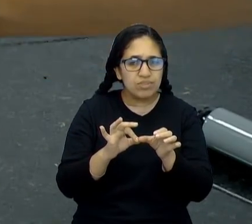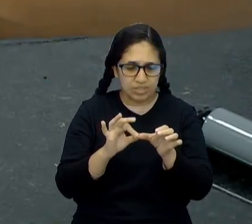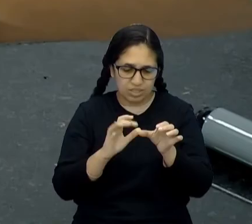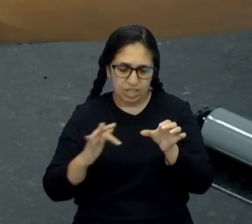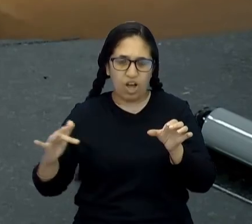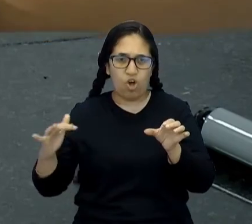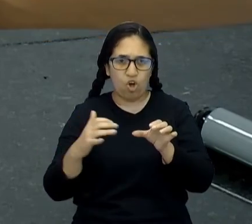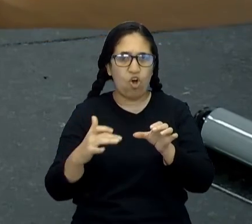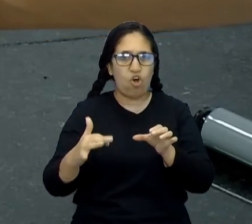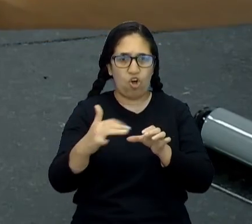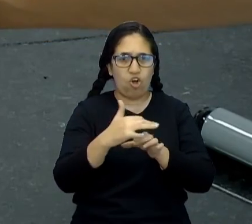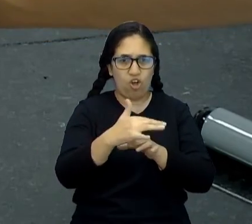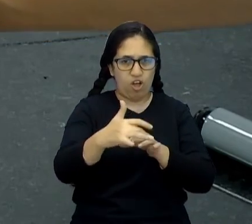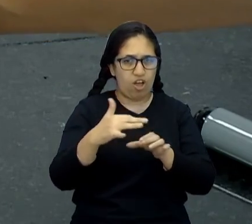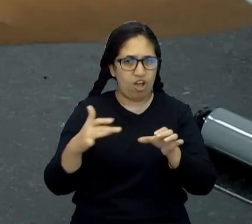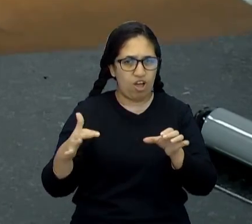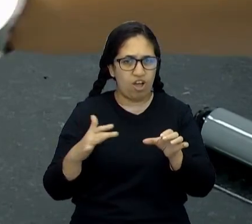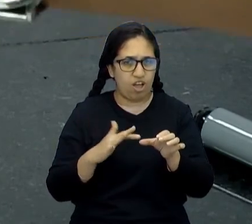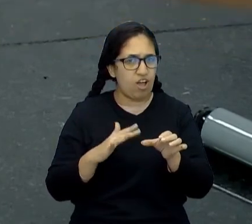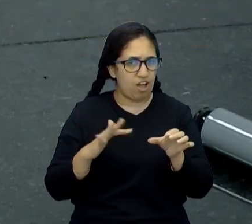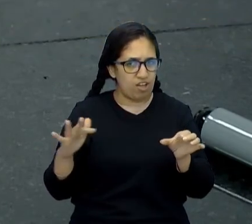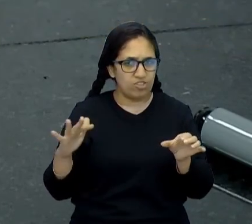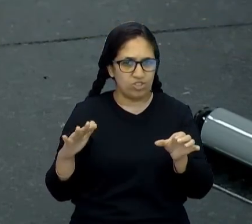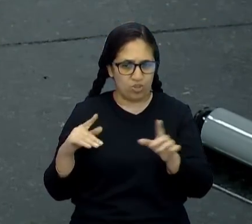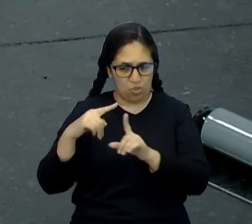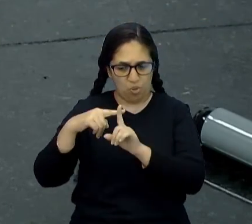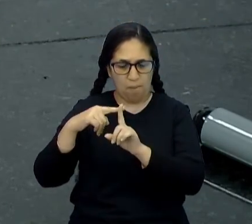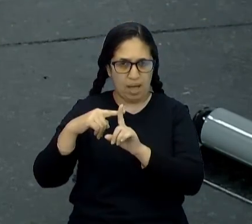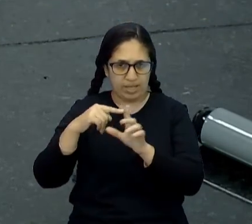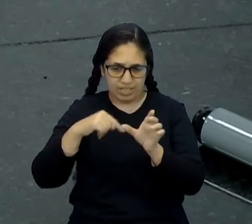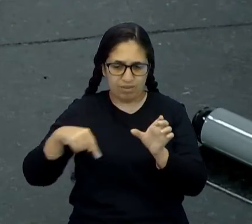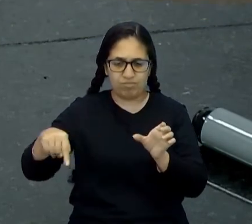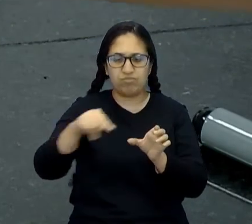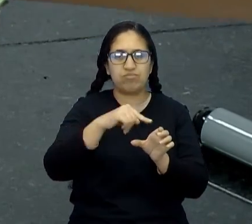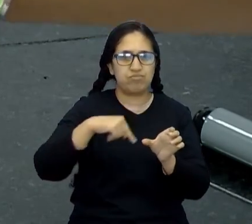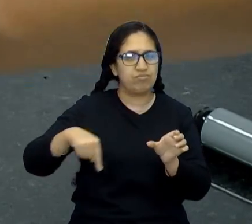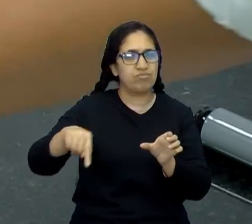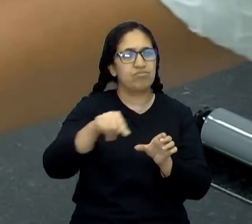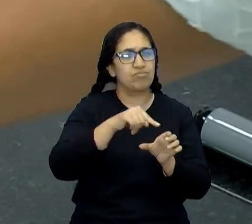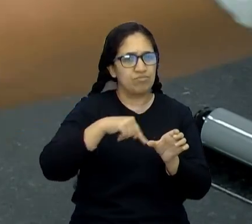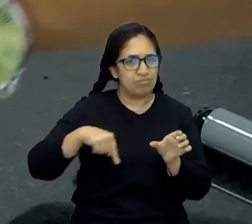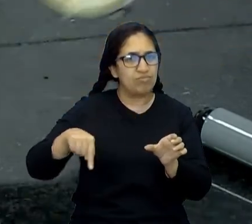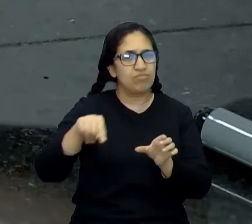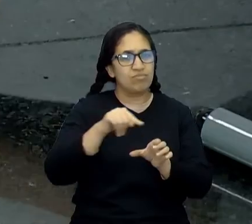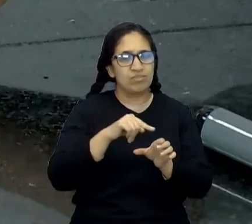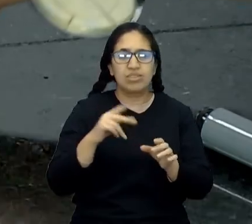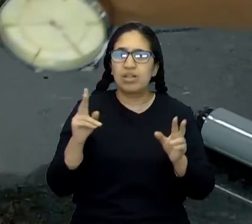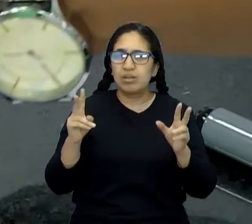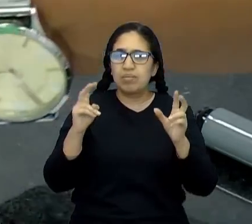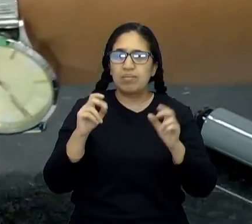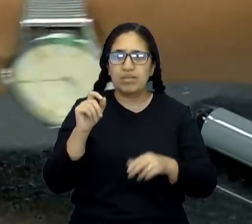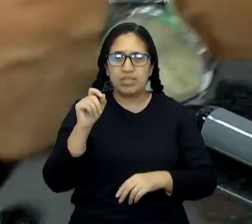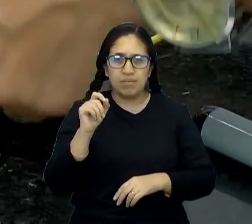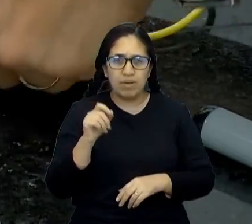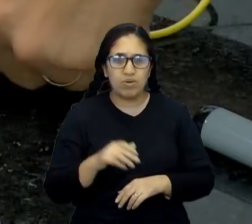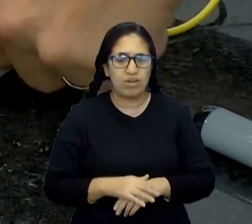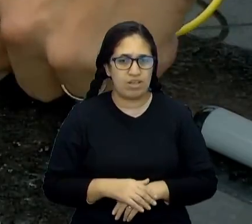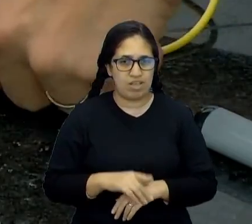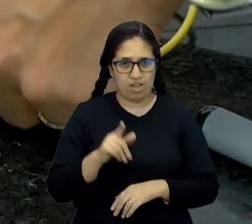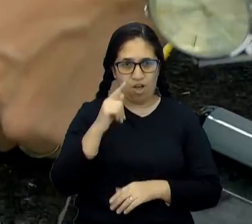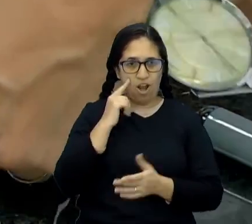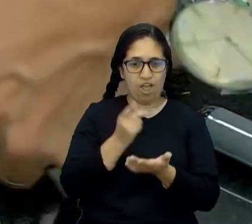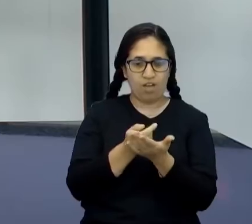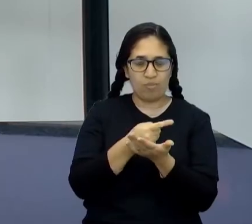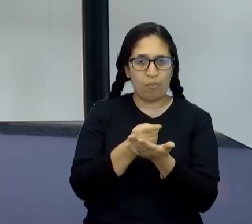vai sair, né? Sempre vai sair do de maior potencial e circulando, tá? E aí o que ele percebeu? Colocou uma bússola perto. Vamos ver se a